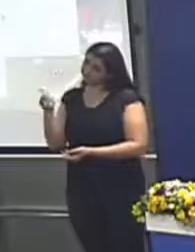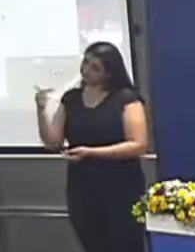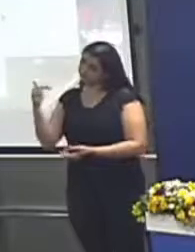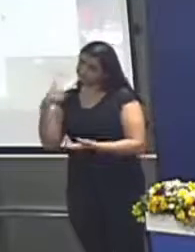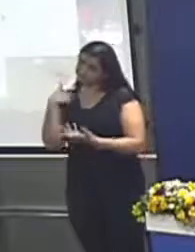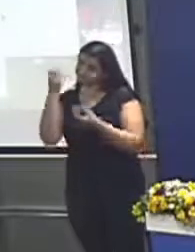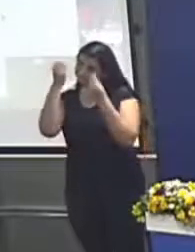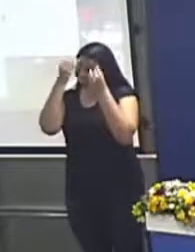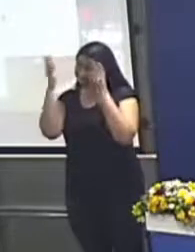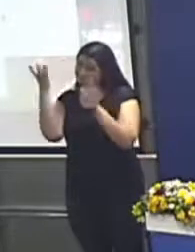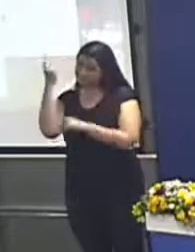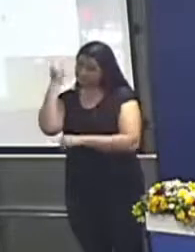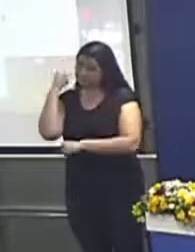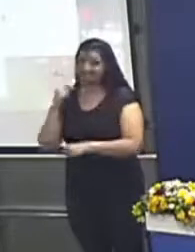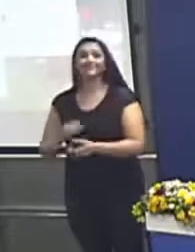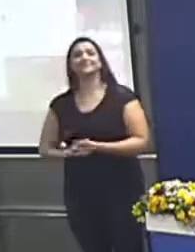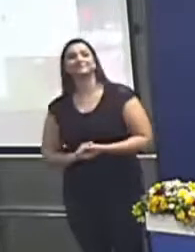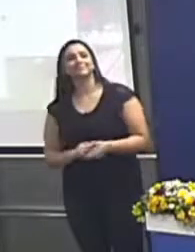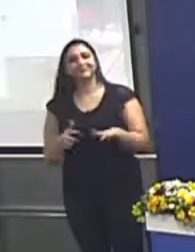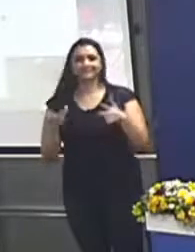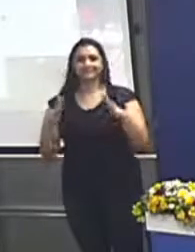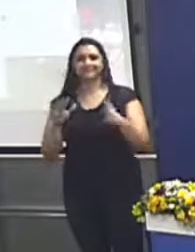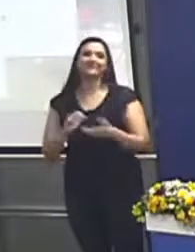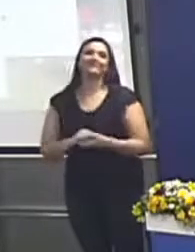1,67m, por aí. Nessa linha.